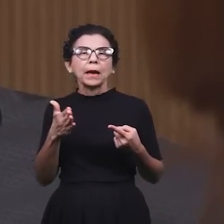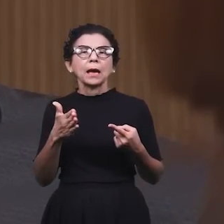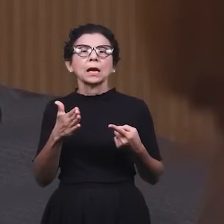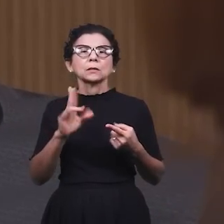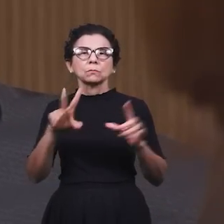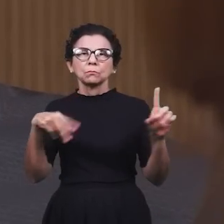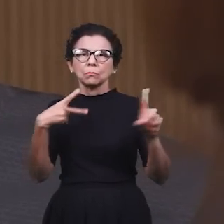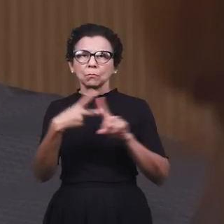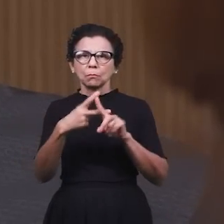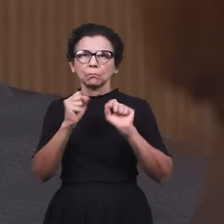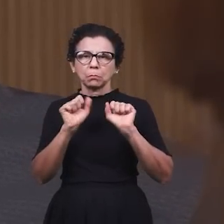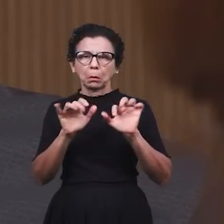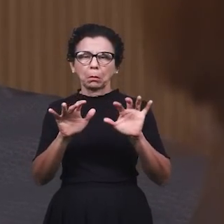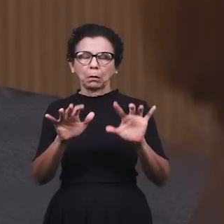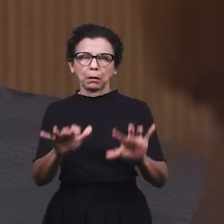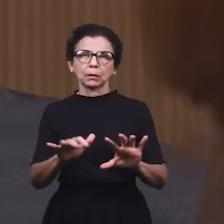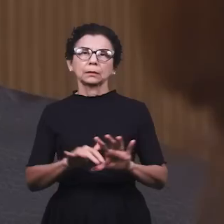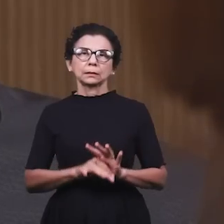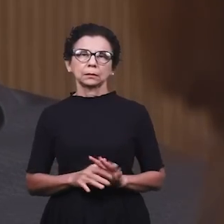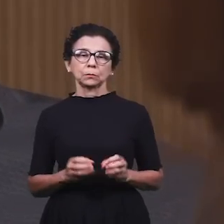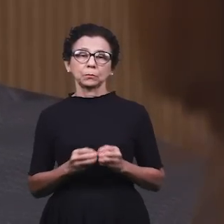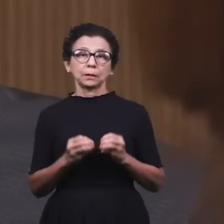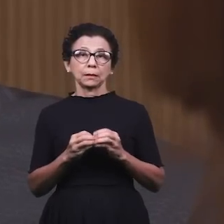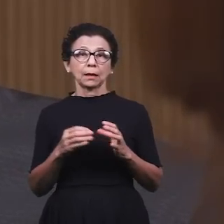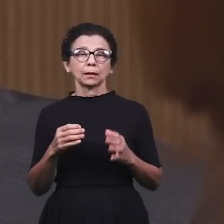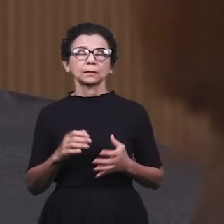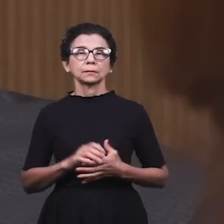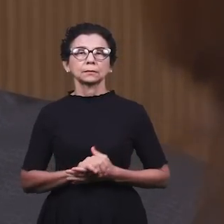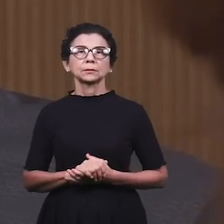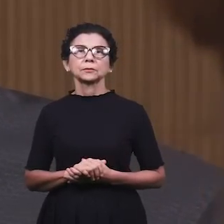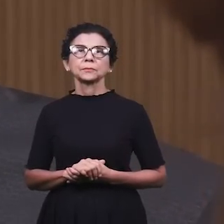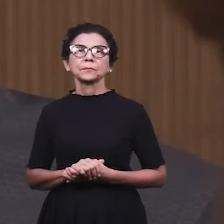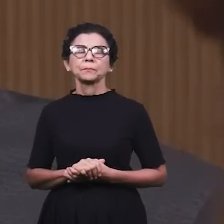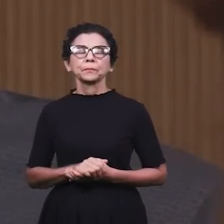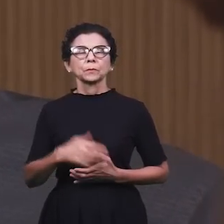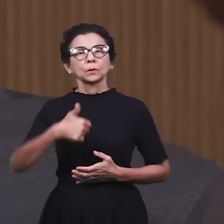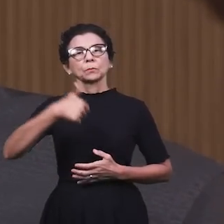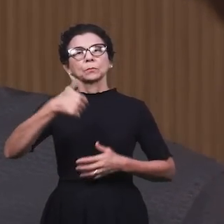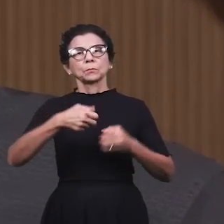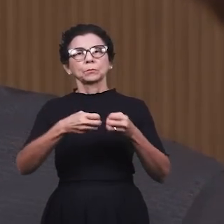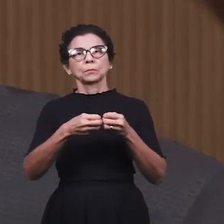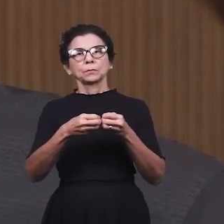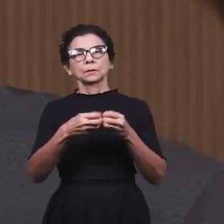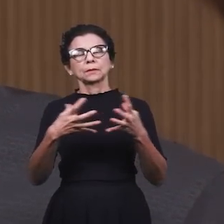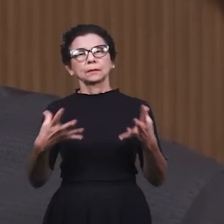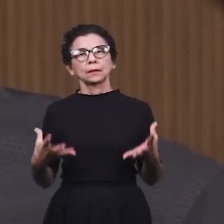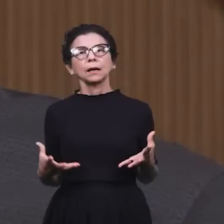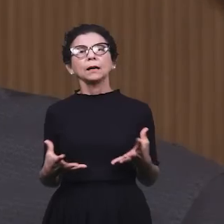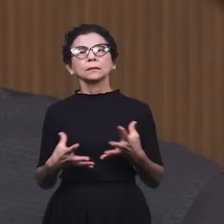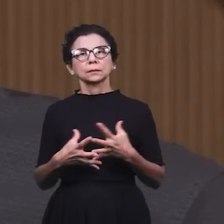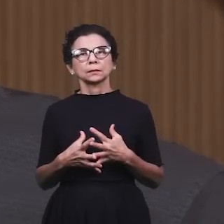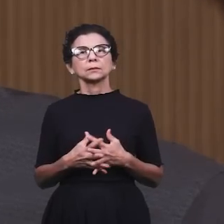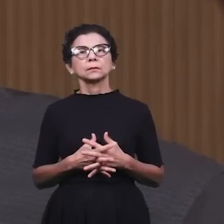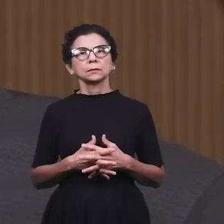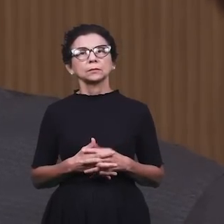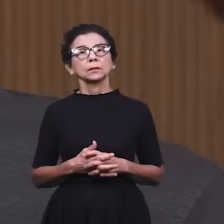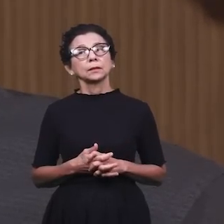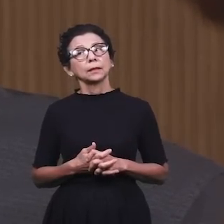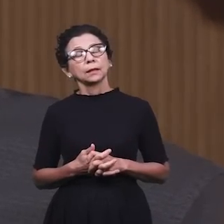operações. Aliás, a primeira operação do Senhor Jesus, um milagre que ele operou